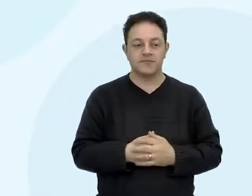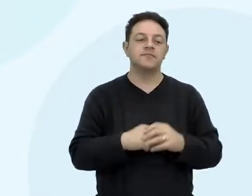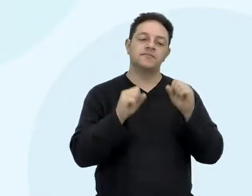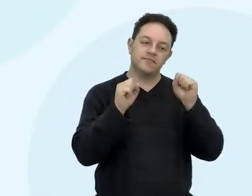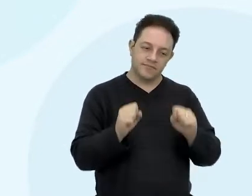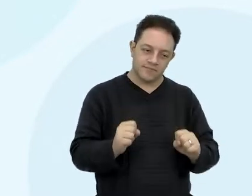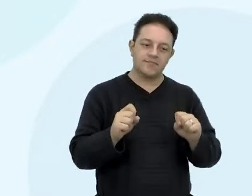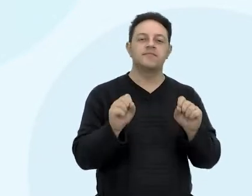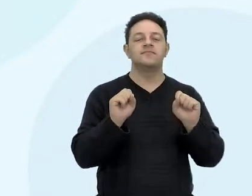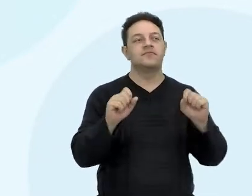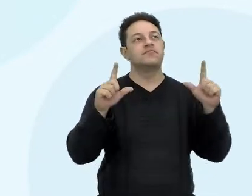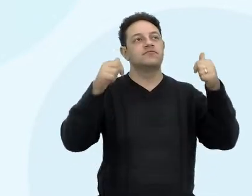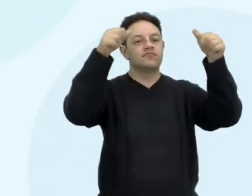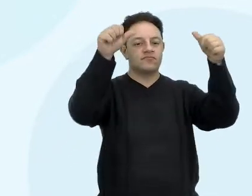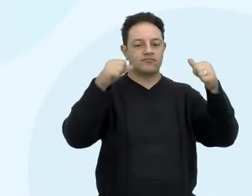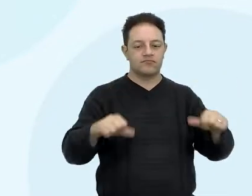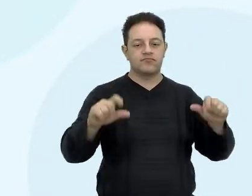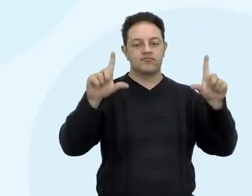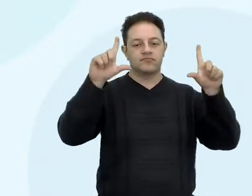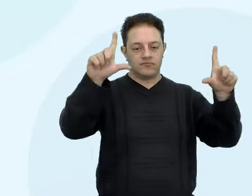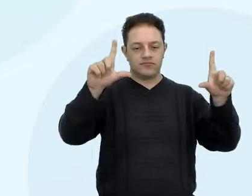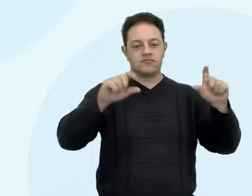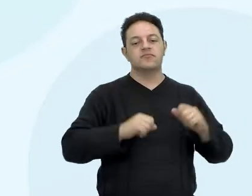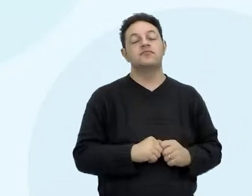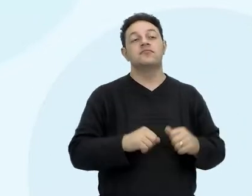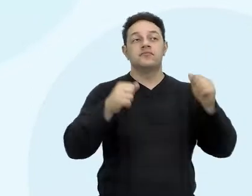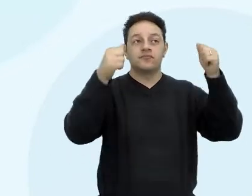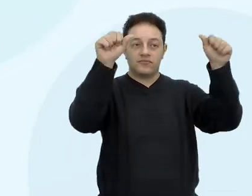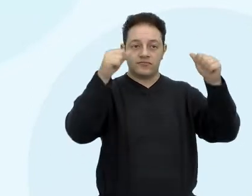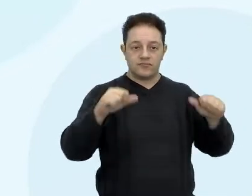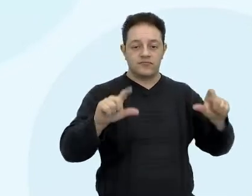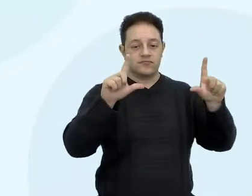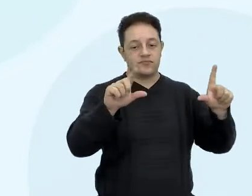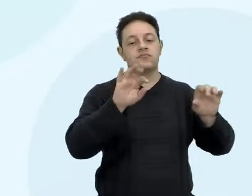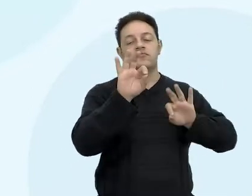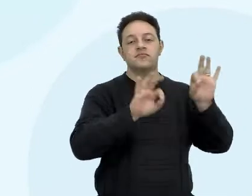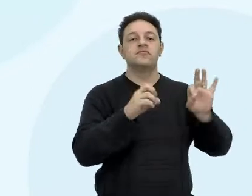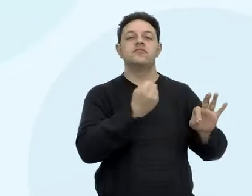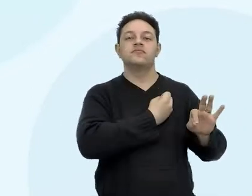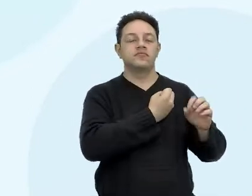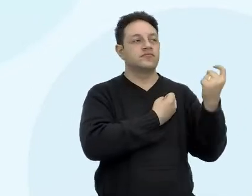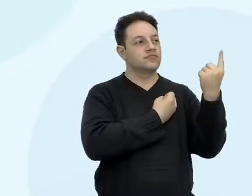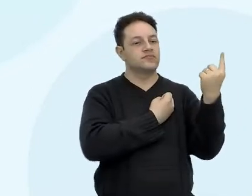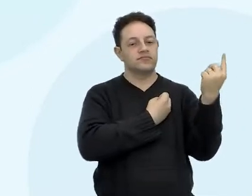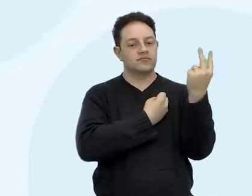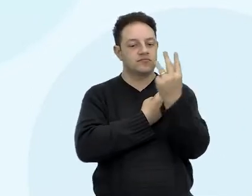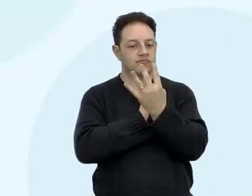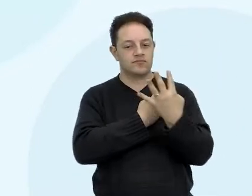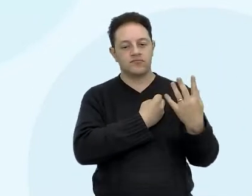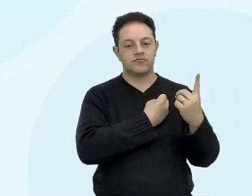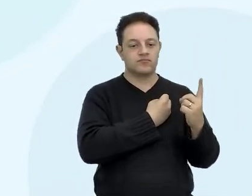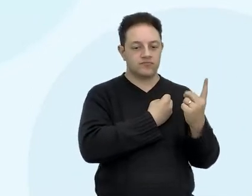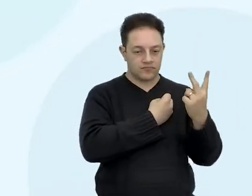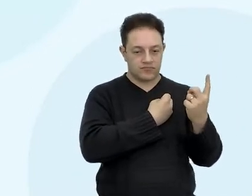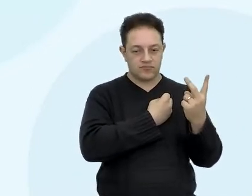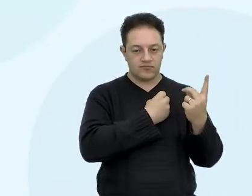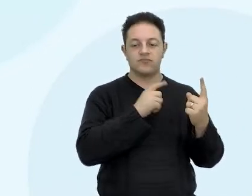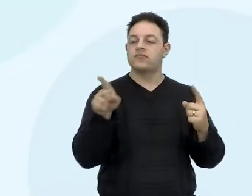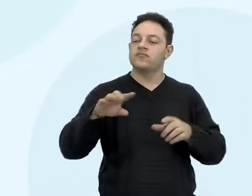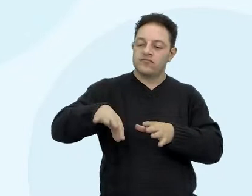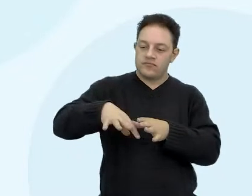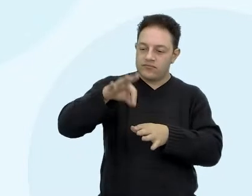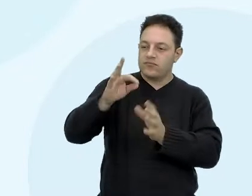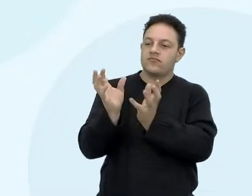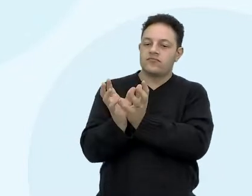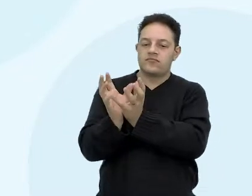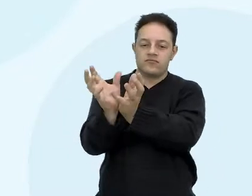colocar também num cartaz. Nesse caso, providencie os números de 1 a 12 para o sorteio entre os grupos. Na opção 2,